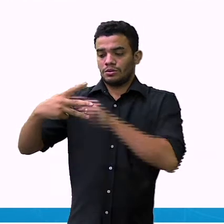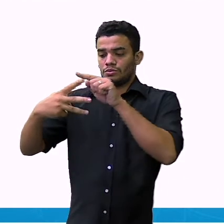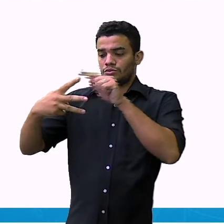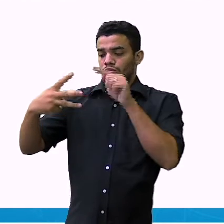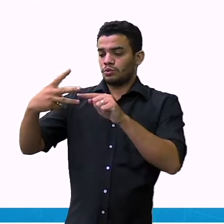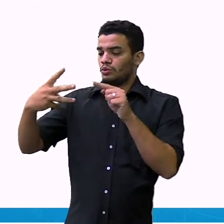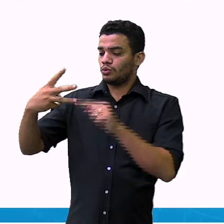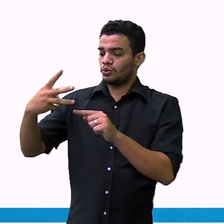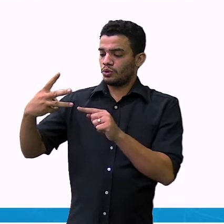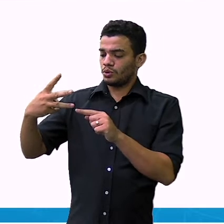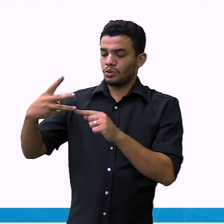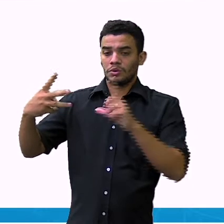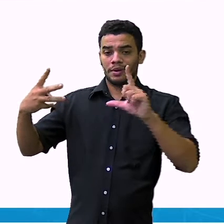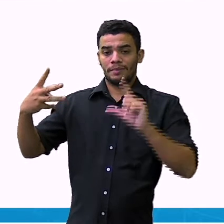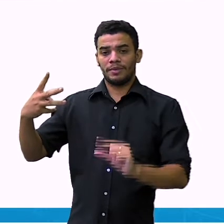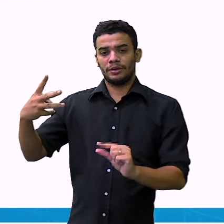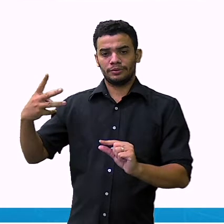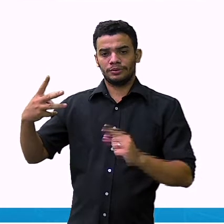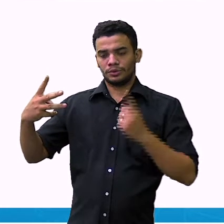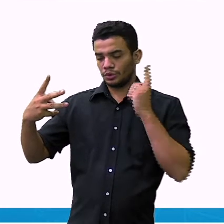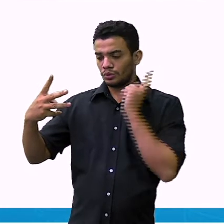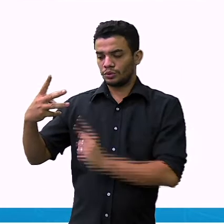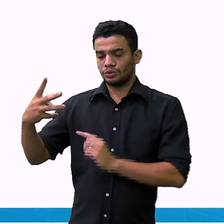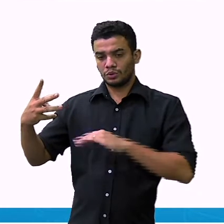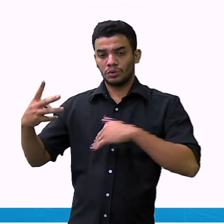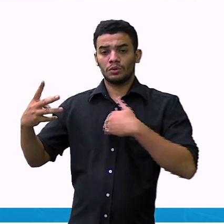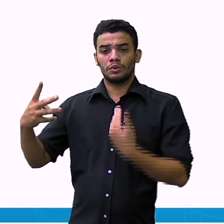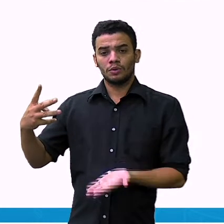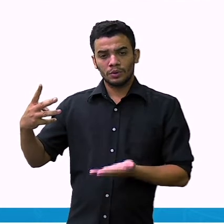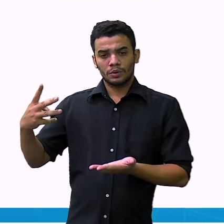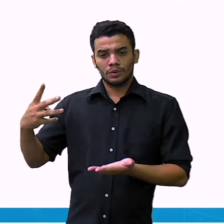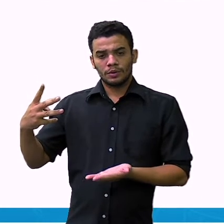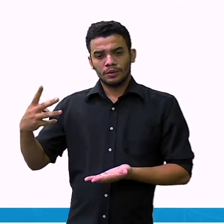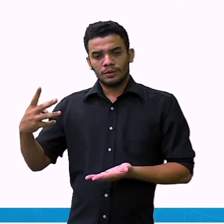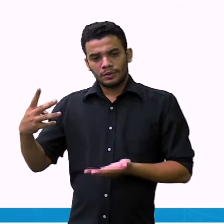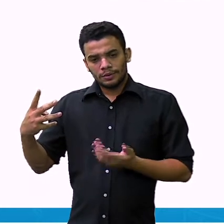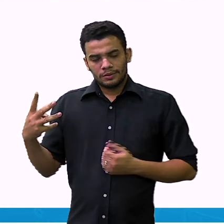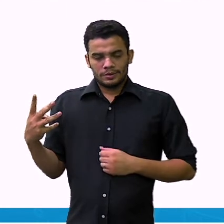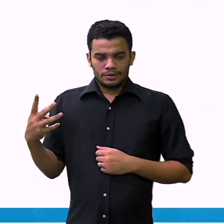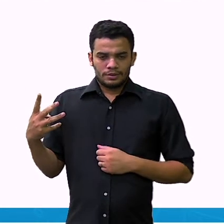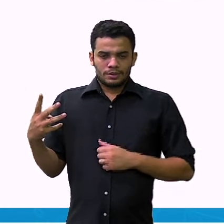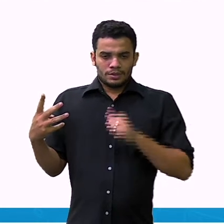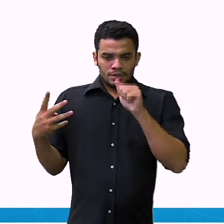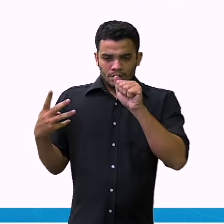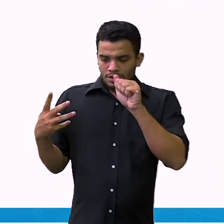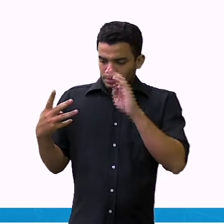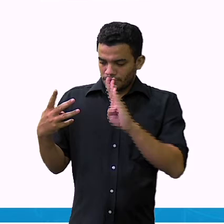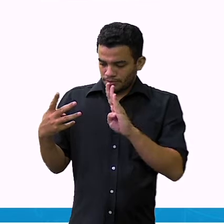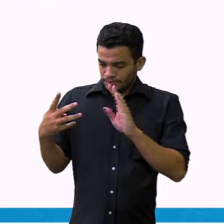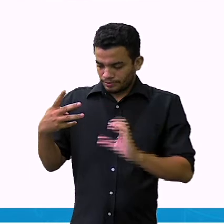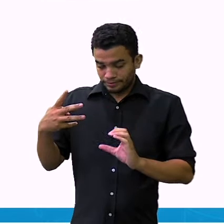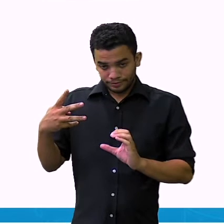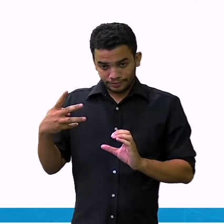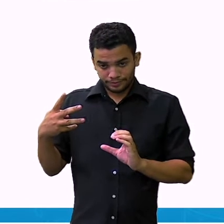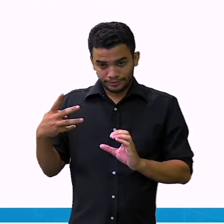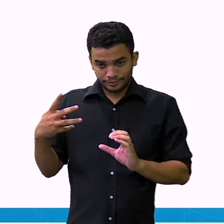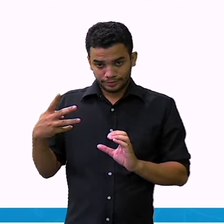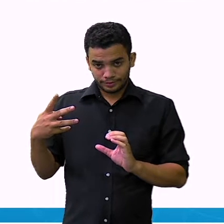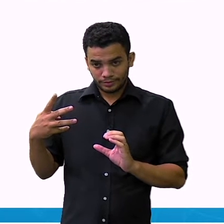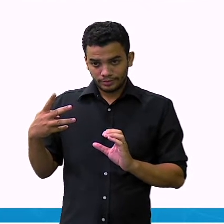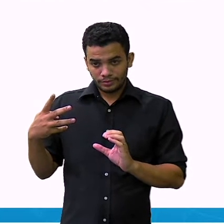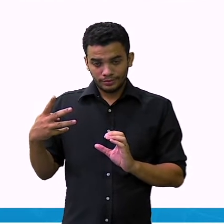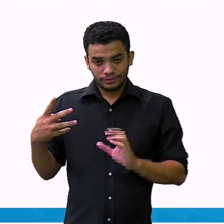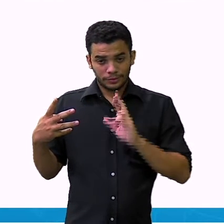o de menor valor? É o número 22? É o número 17 ou o número 10? É o